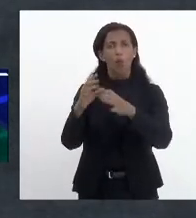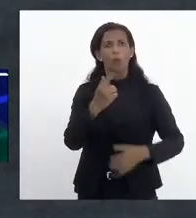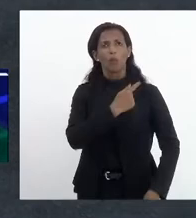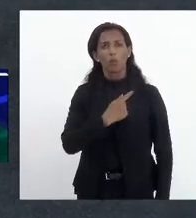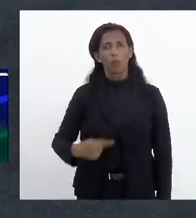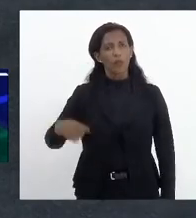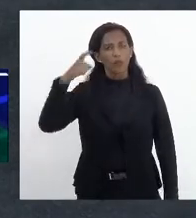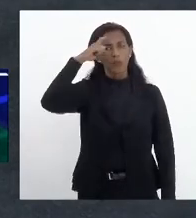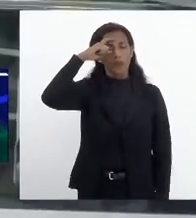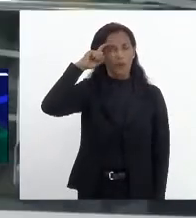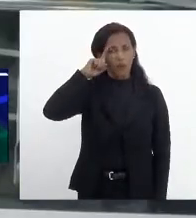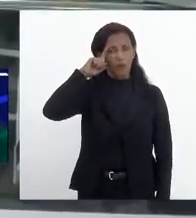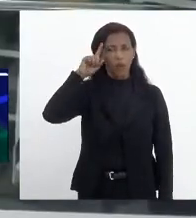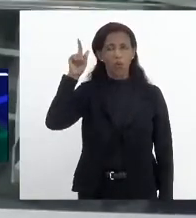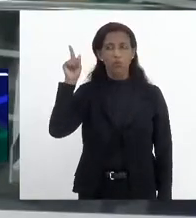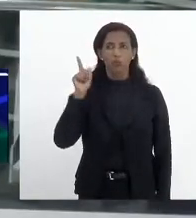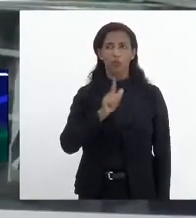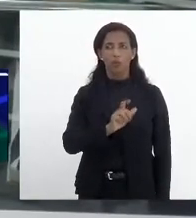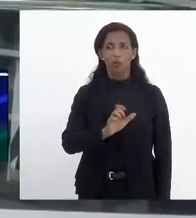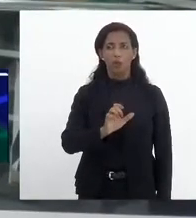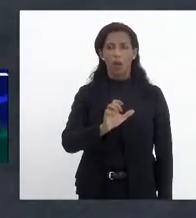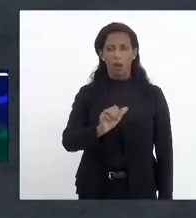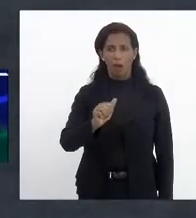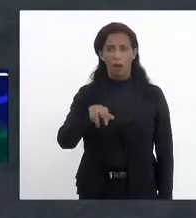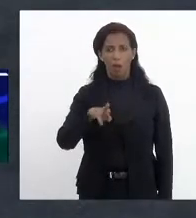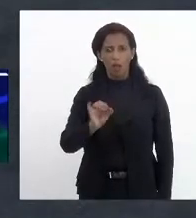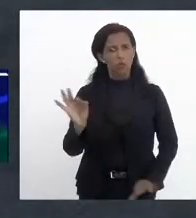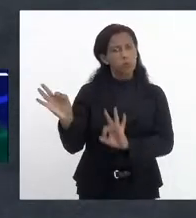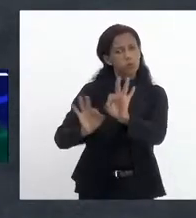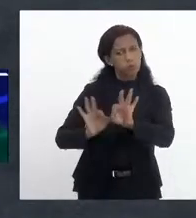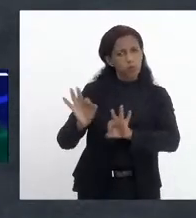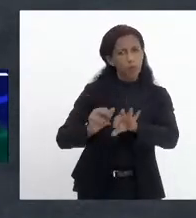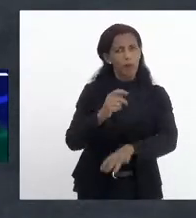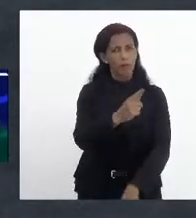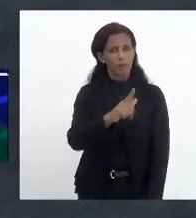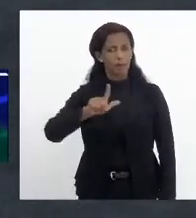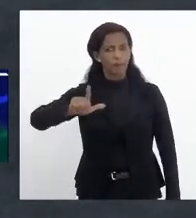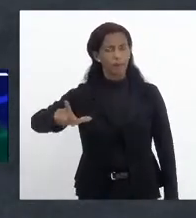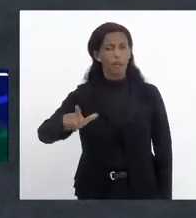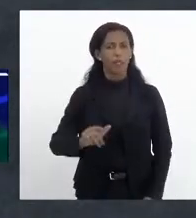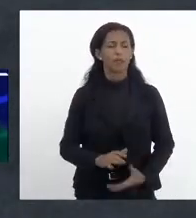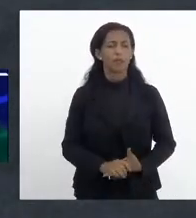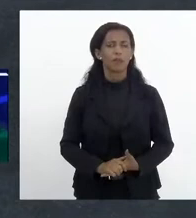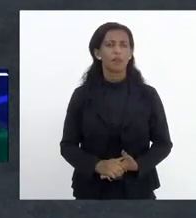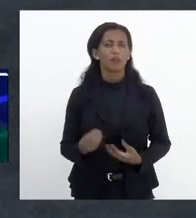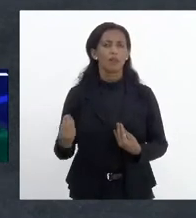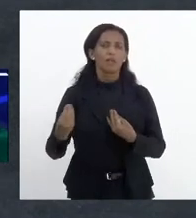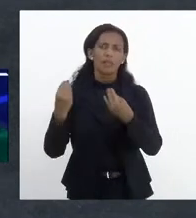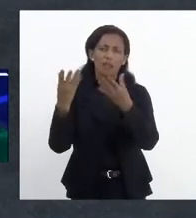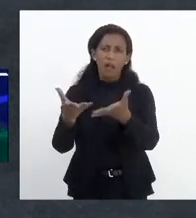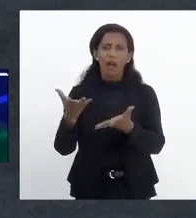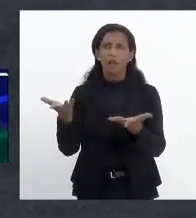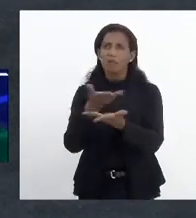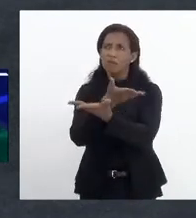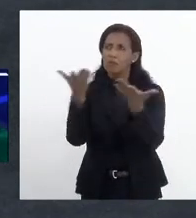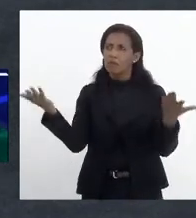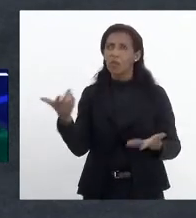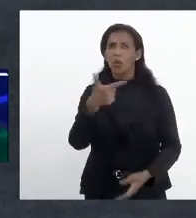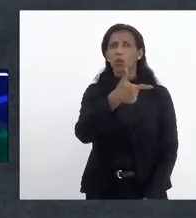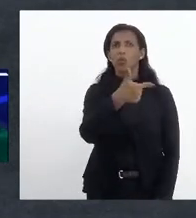Cláudio Castro possa preparar esse projeto e dar a categoria.